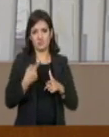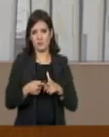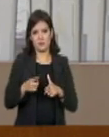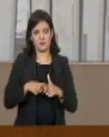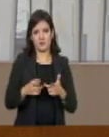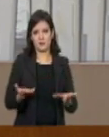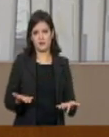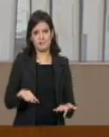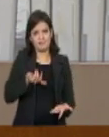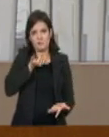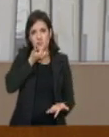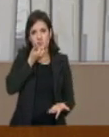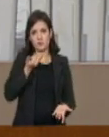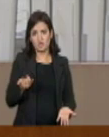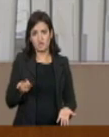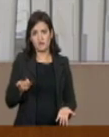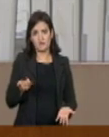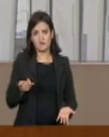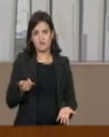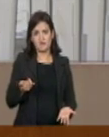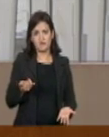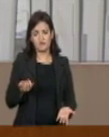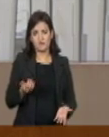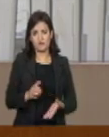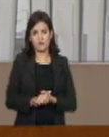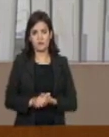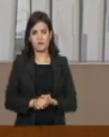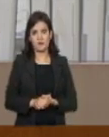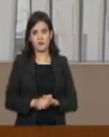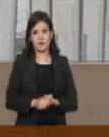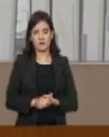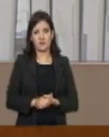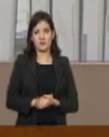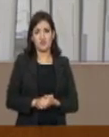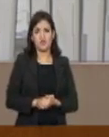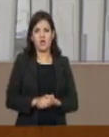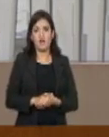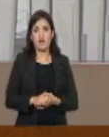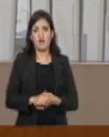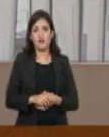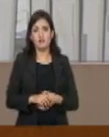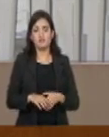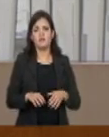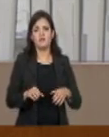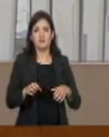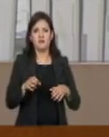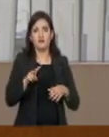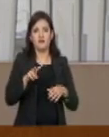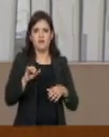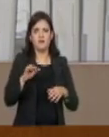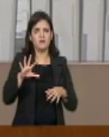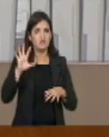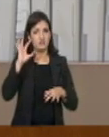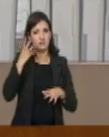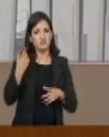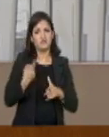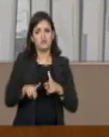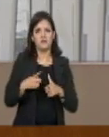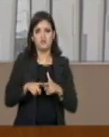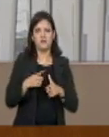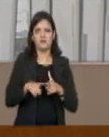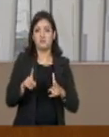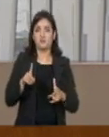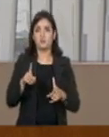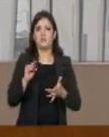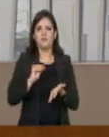vênia, ou que será a panaceia a resolver problemas de impunidade,